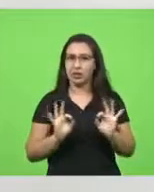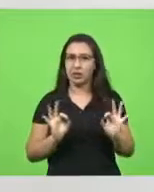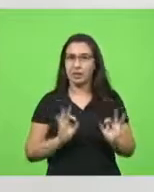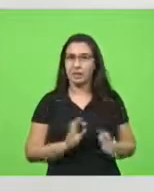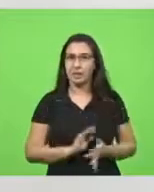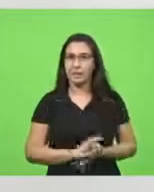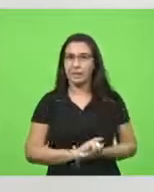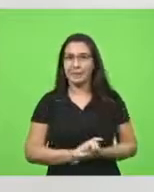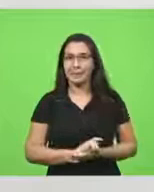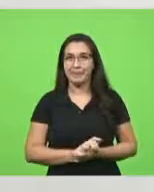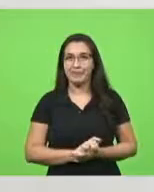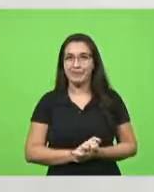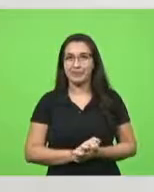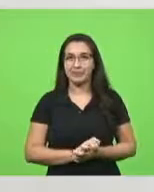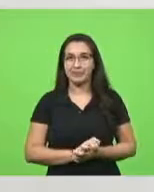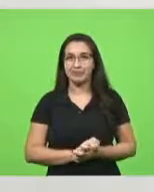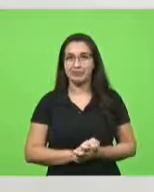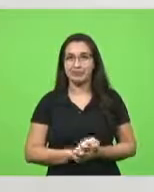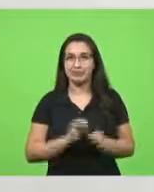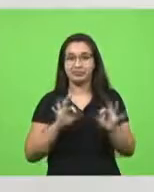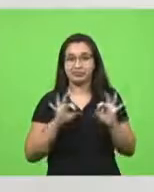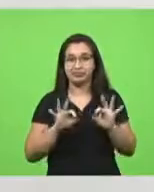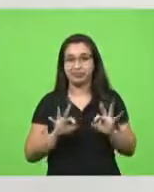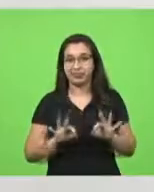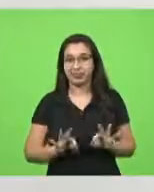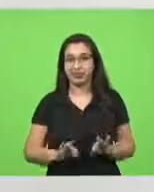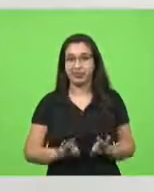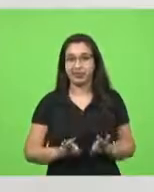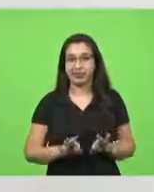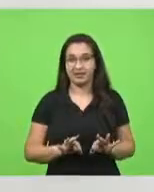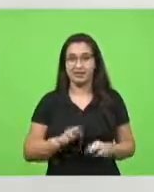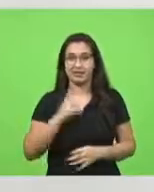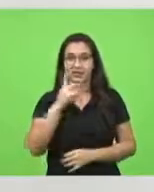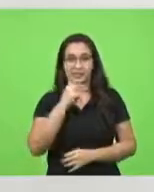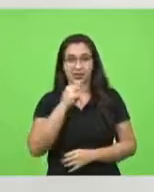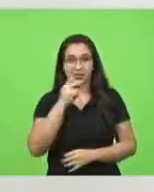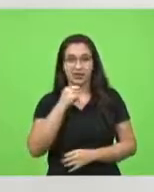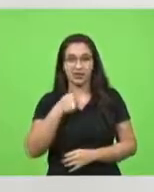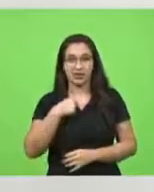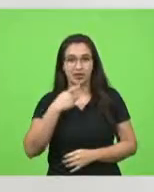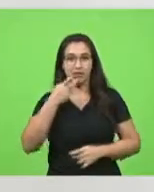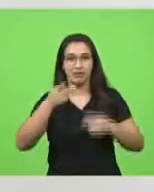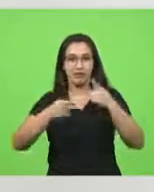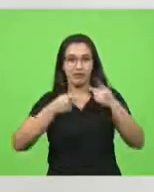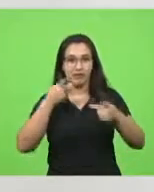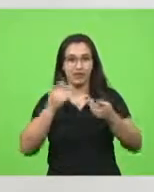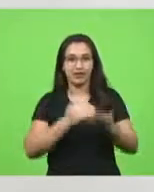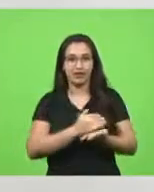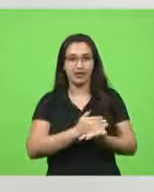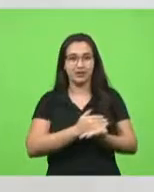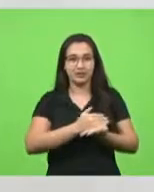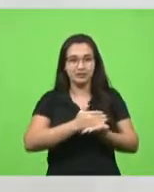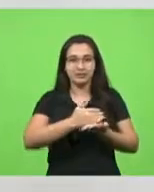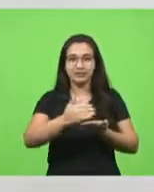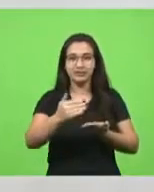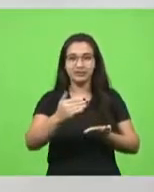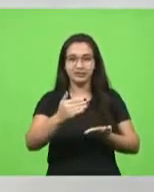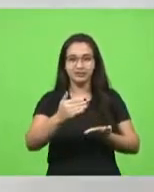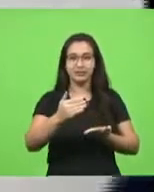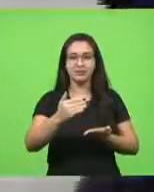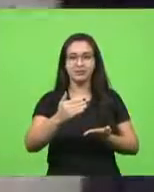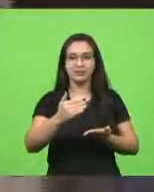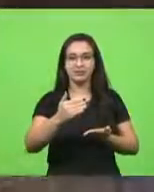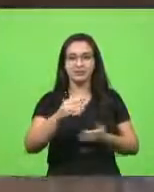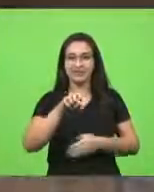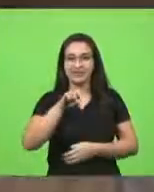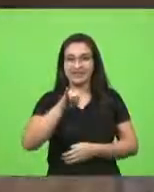Lopes. Não, exatamente isso, deputado Kennedy, que eu tenho falado aqui desde o início. Se não